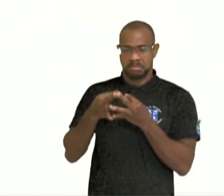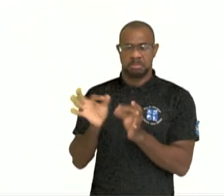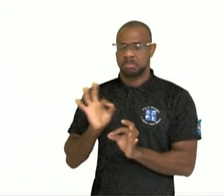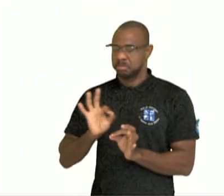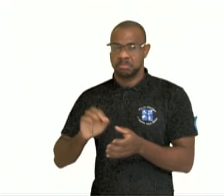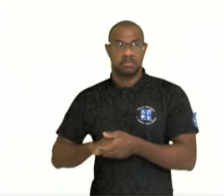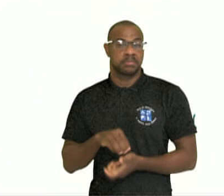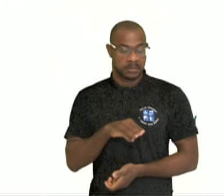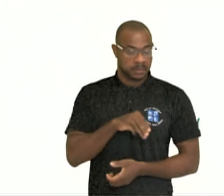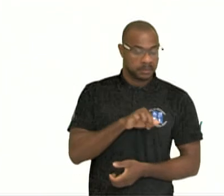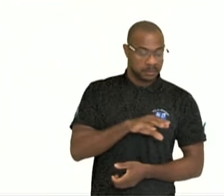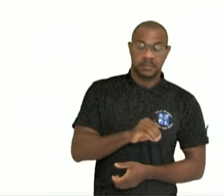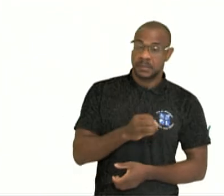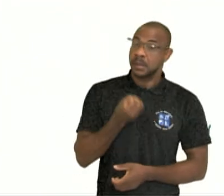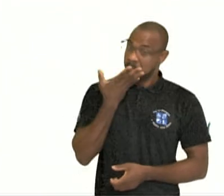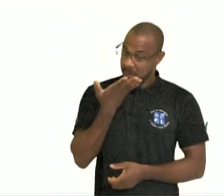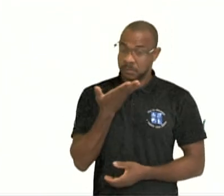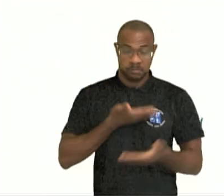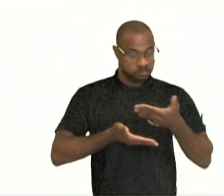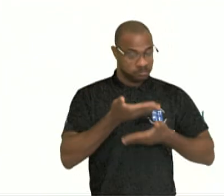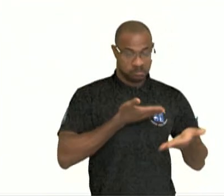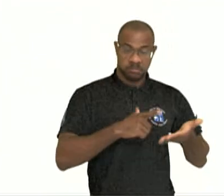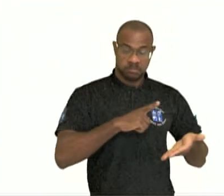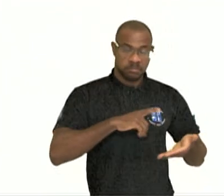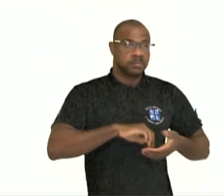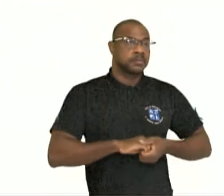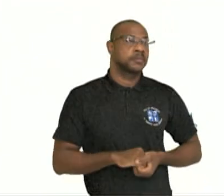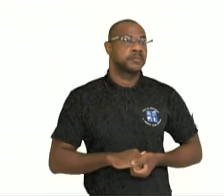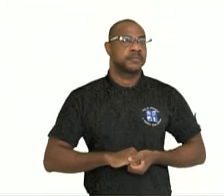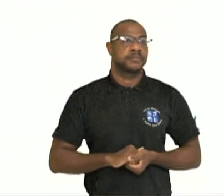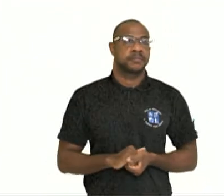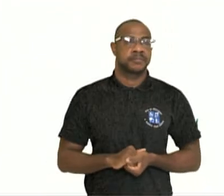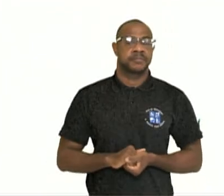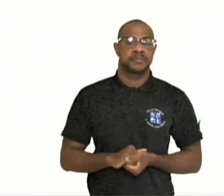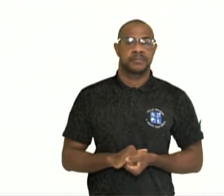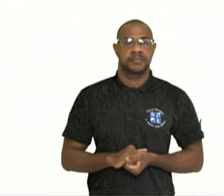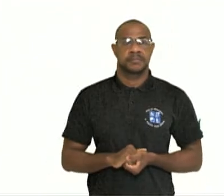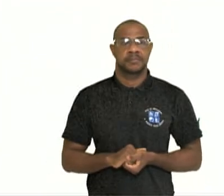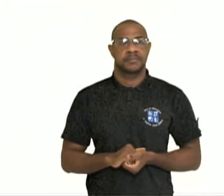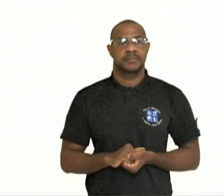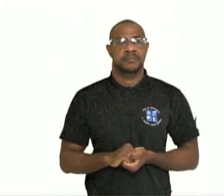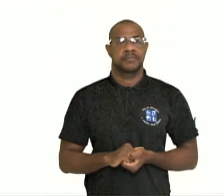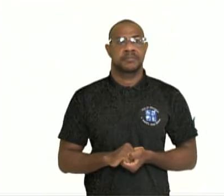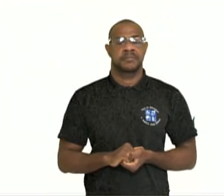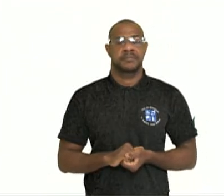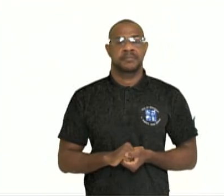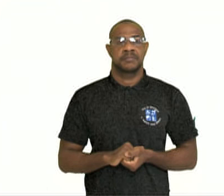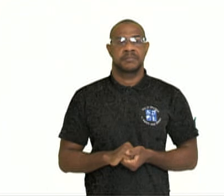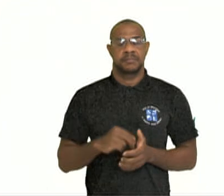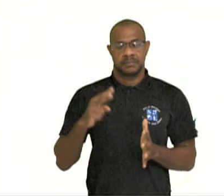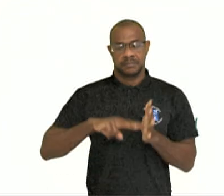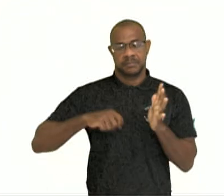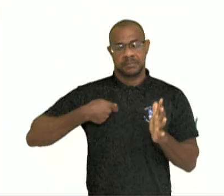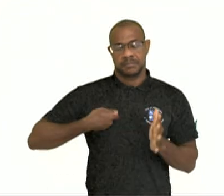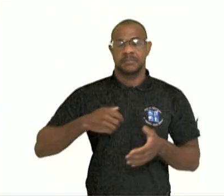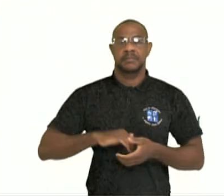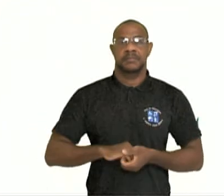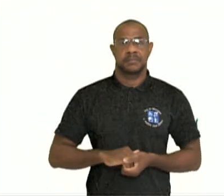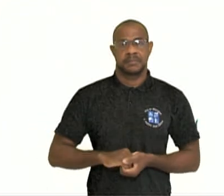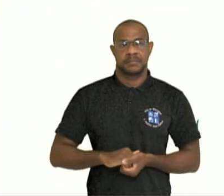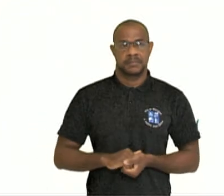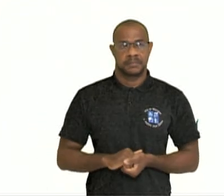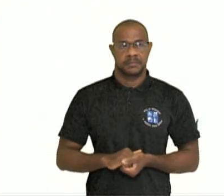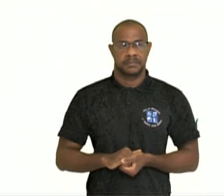família. La expresión llevarse bien, llevarse mal, expressa sobre com quem temos